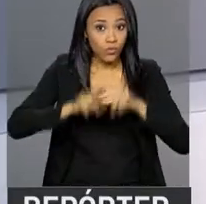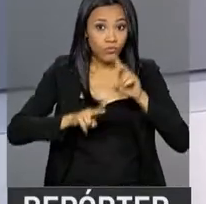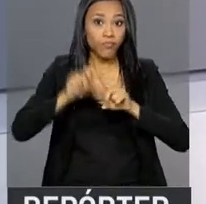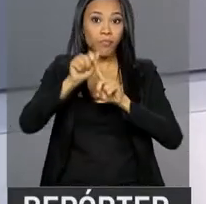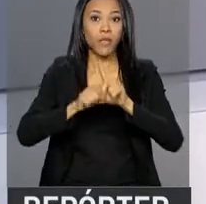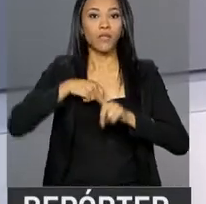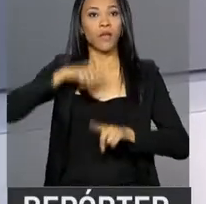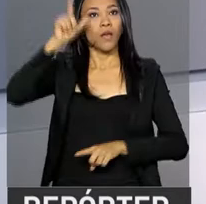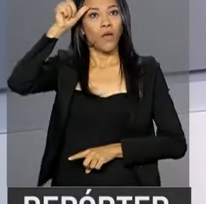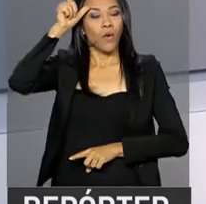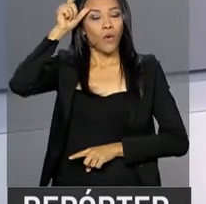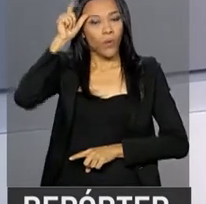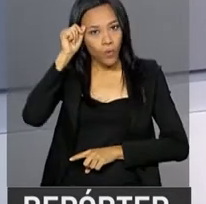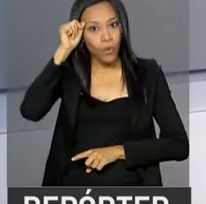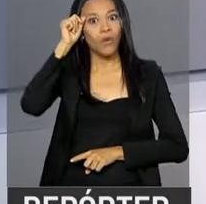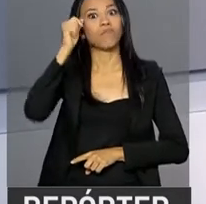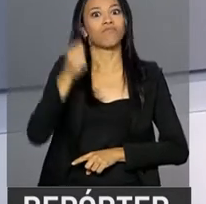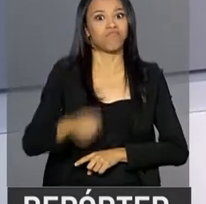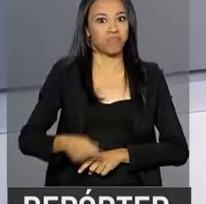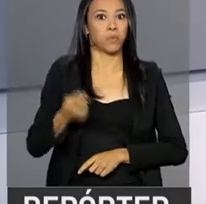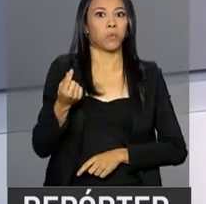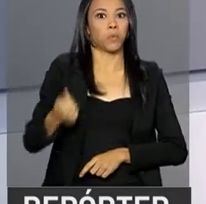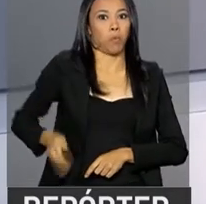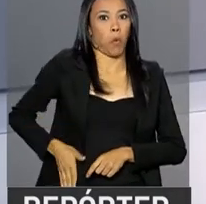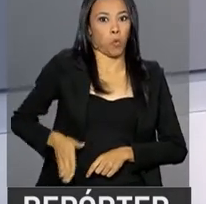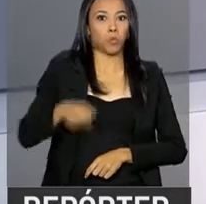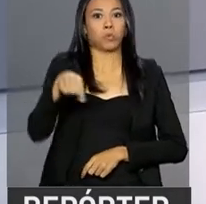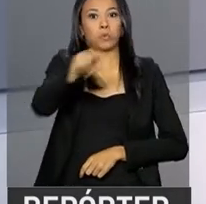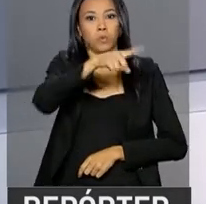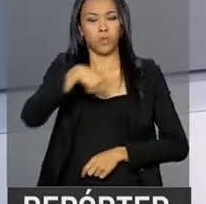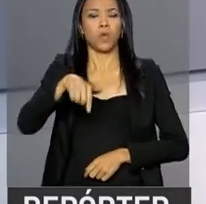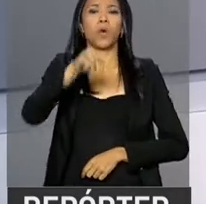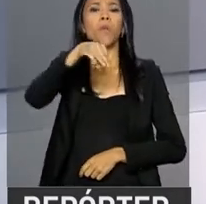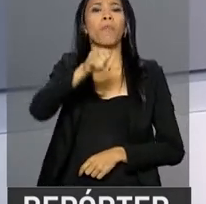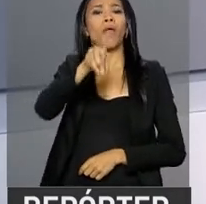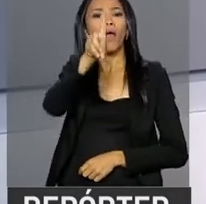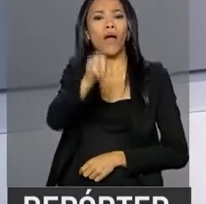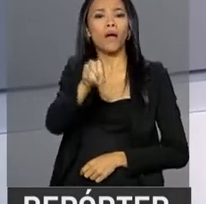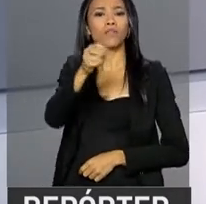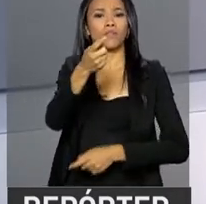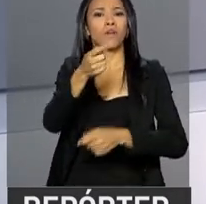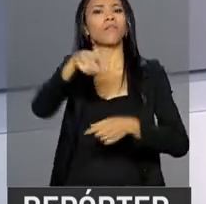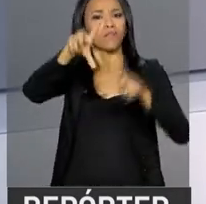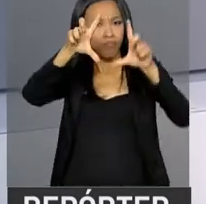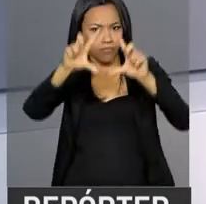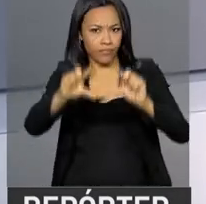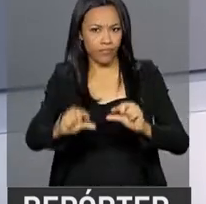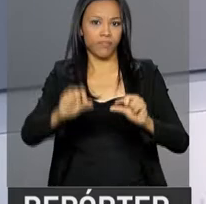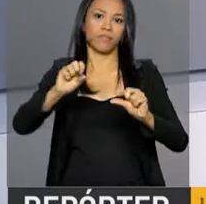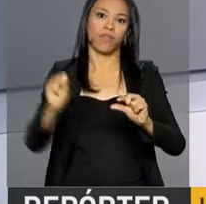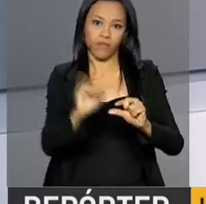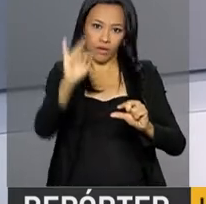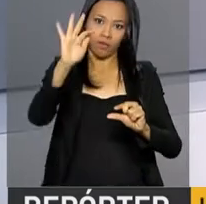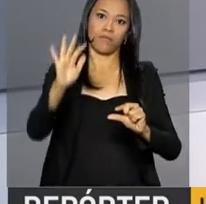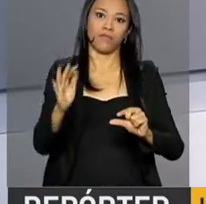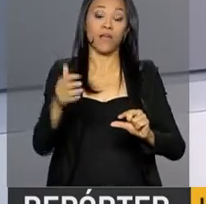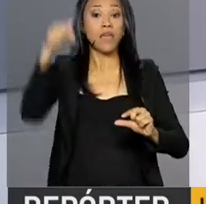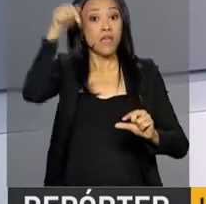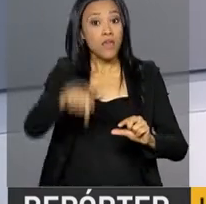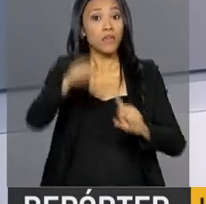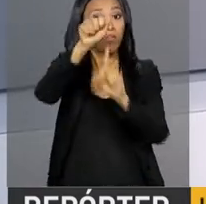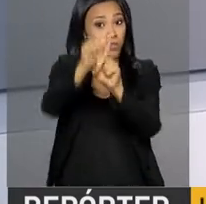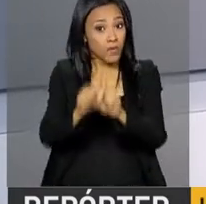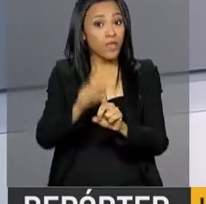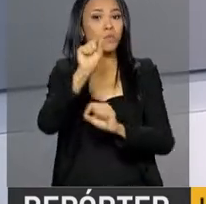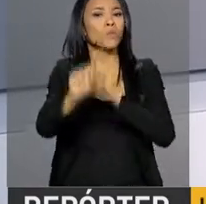alívio para o bolso do consumidor o mercado financeiro prevê de inflação segundo os analistas a estimativa é que neste mês